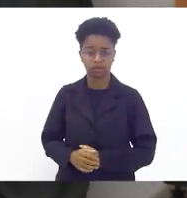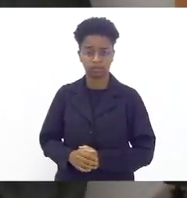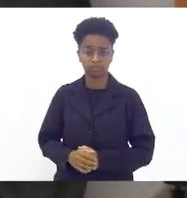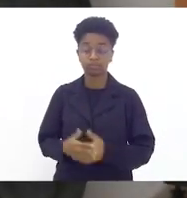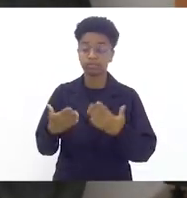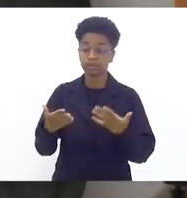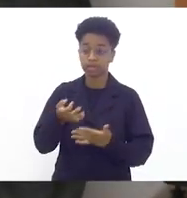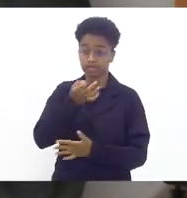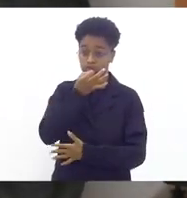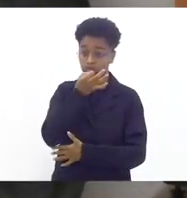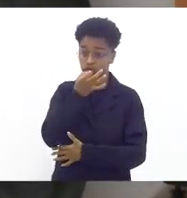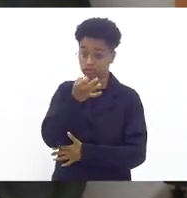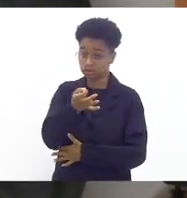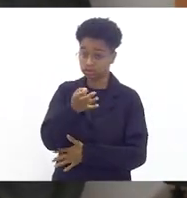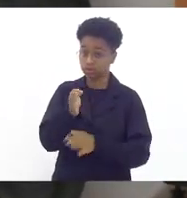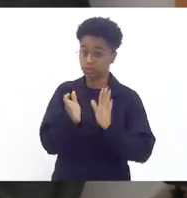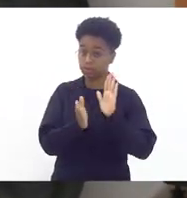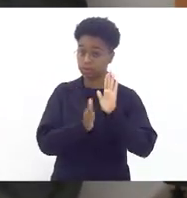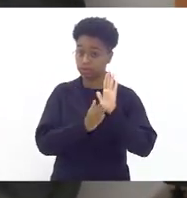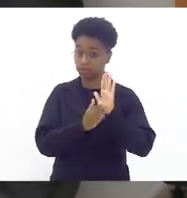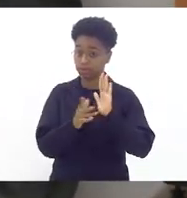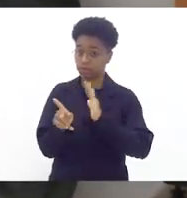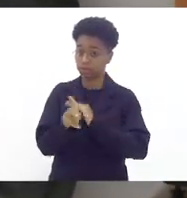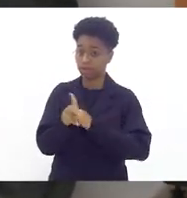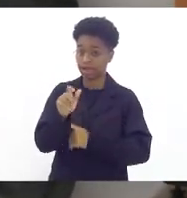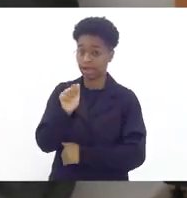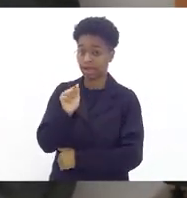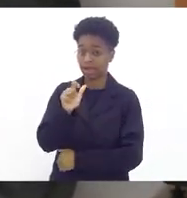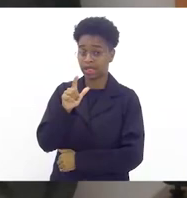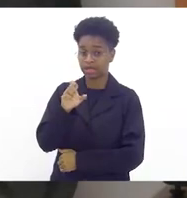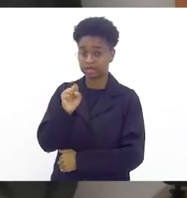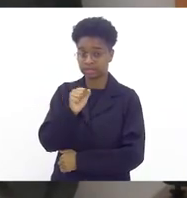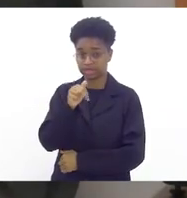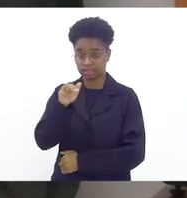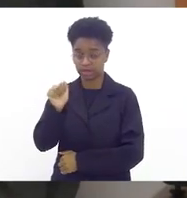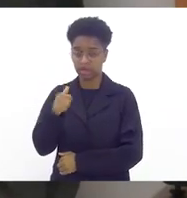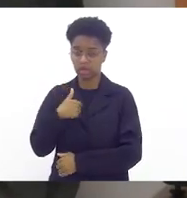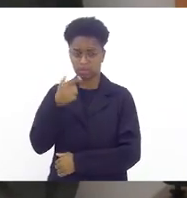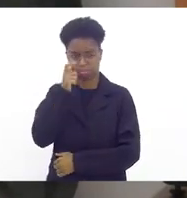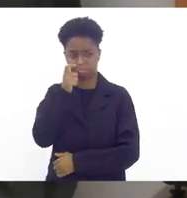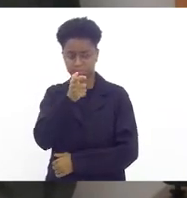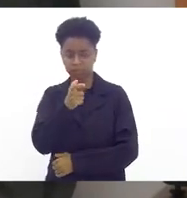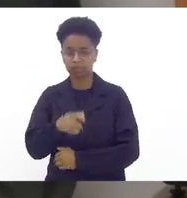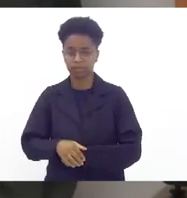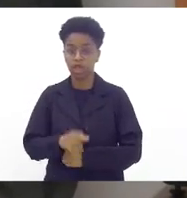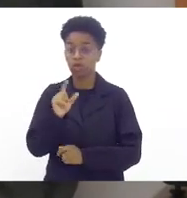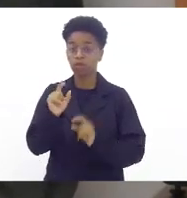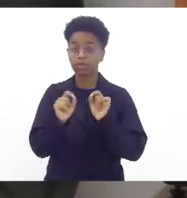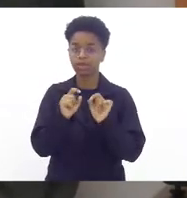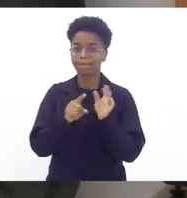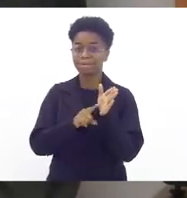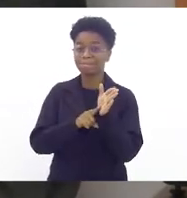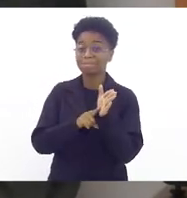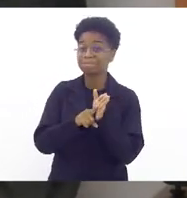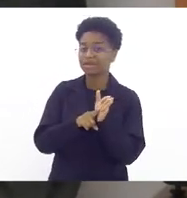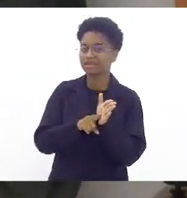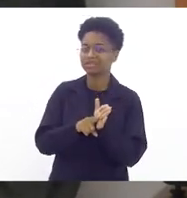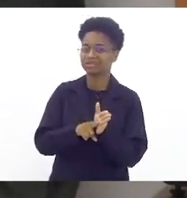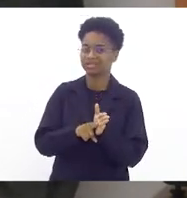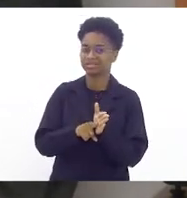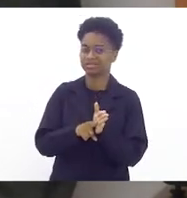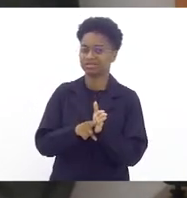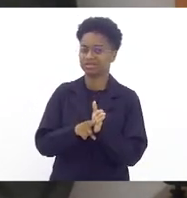sugestão, a proposta da professora Alexandra me chamou muito a atenção, que é a pesquisa. Ela